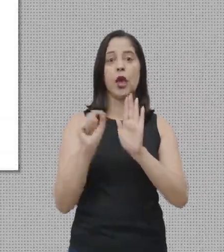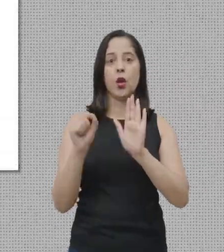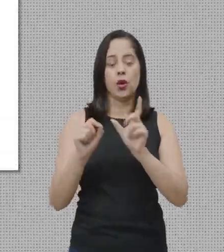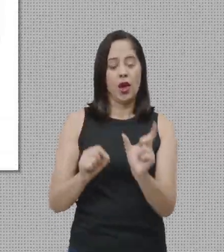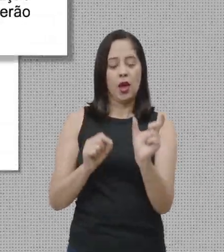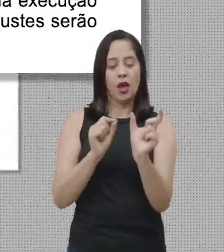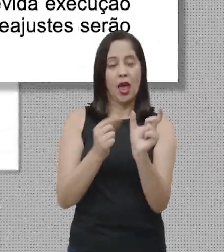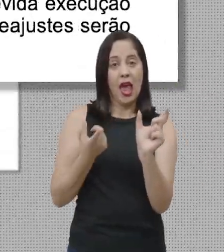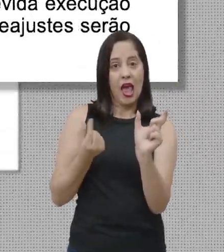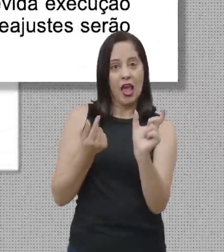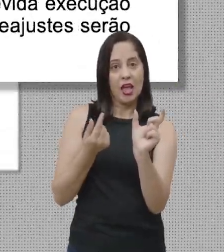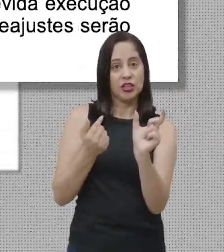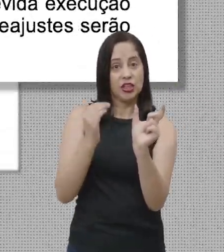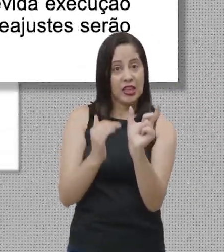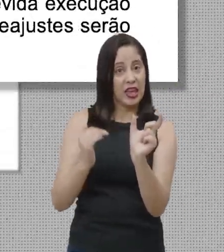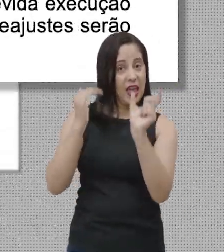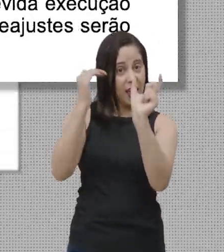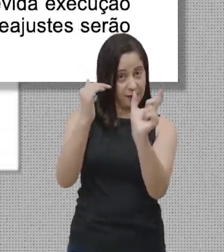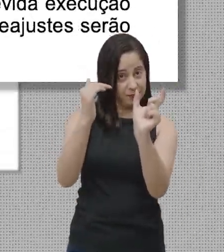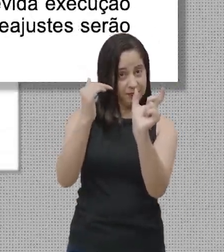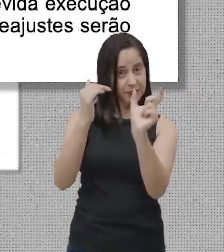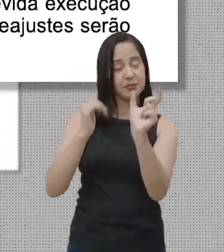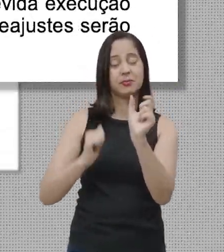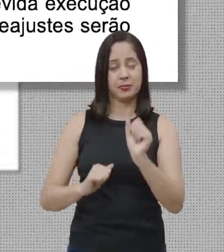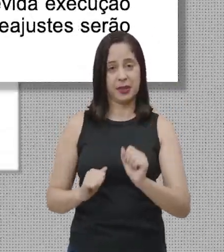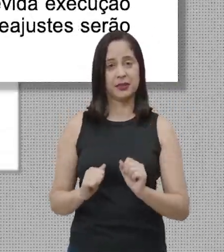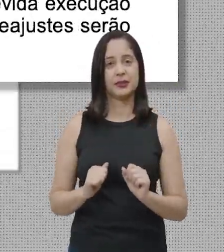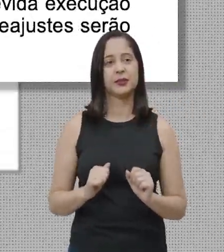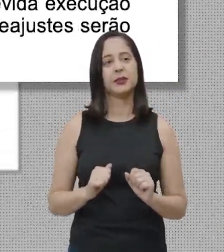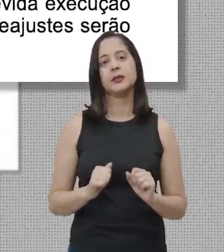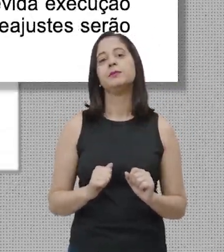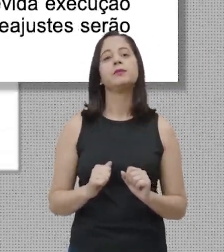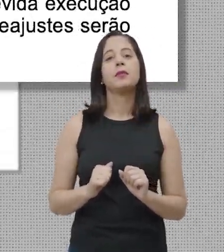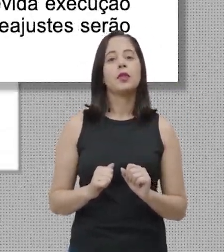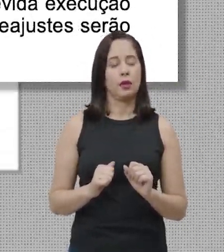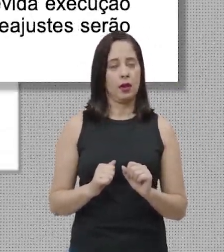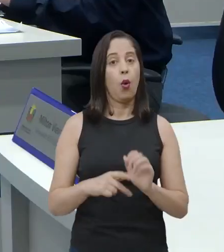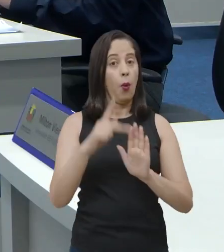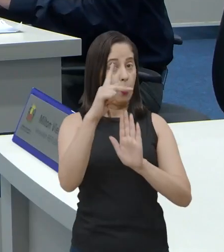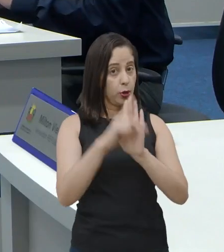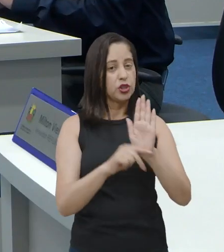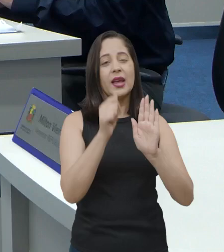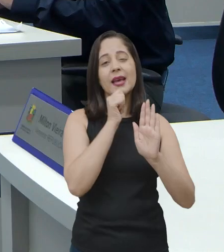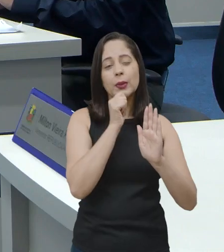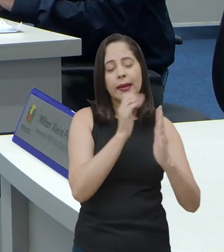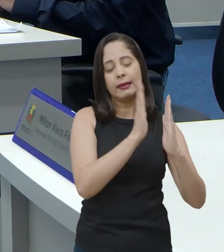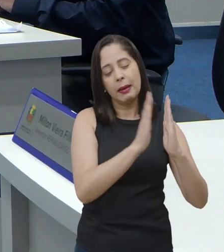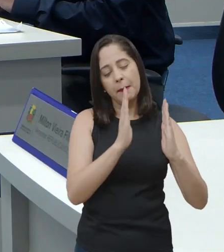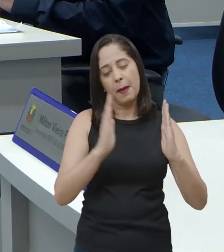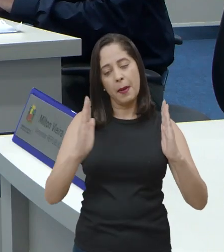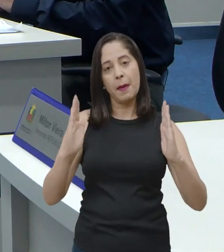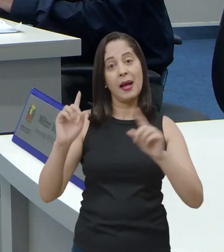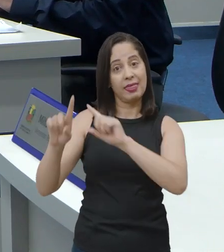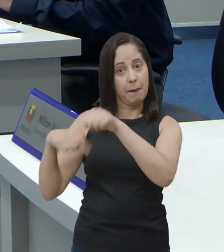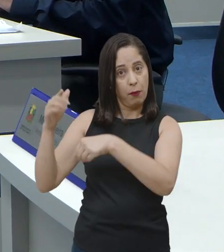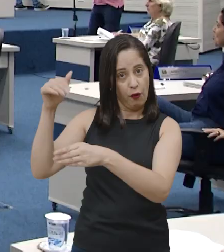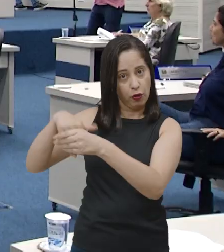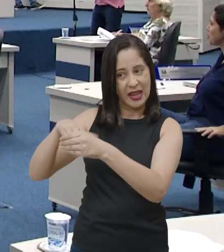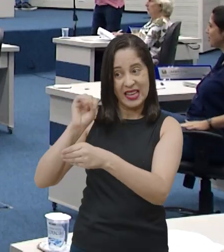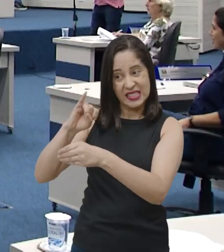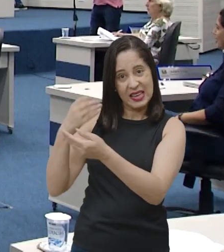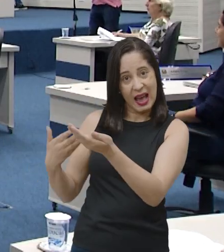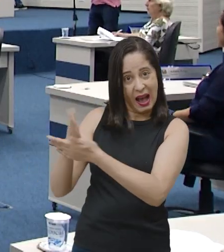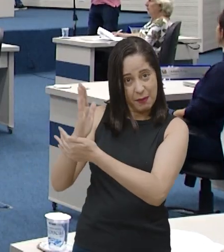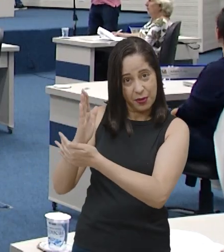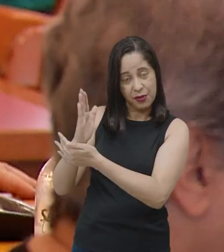que reajusta o valor do ticket refeição pago aos servidores do Executivo. A matéria está em tramitação na Câmara.